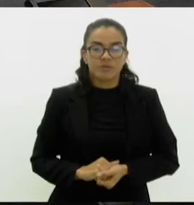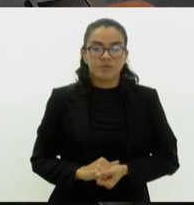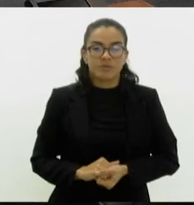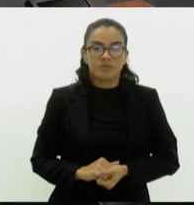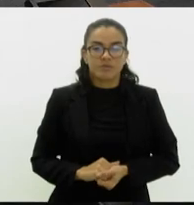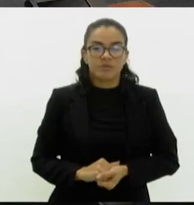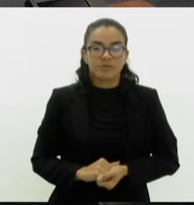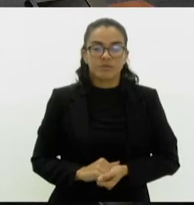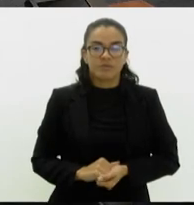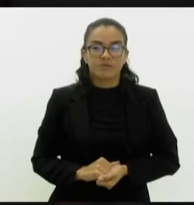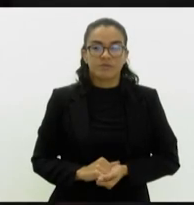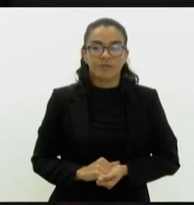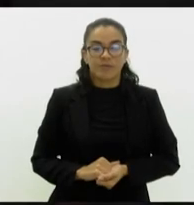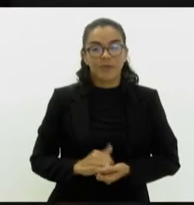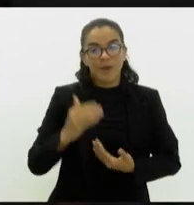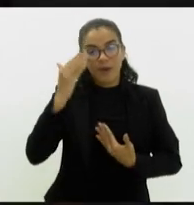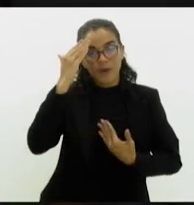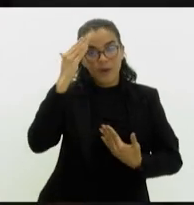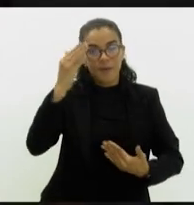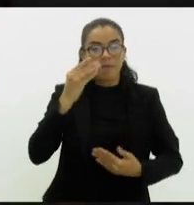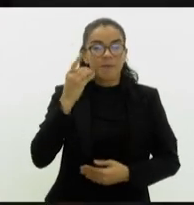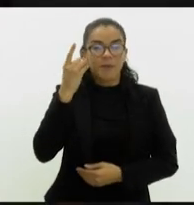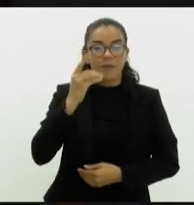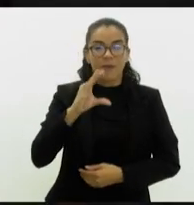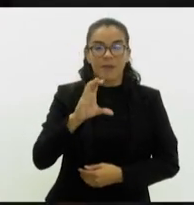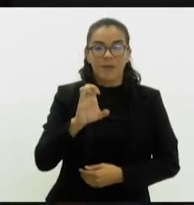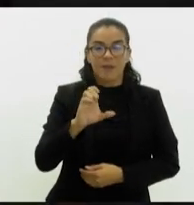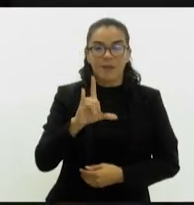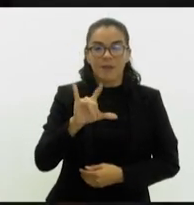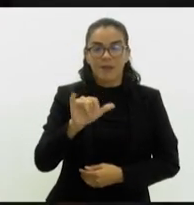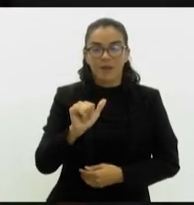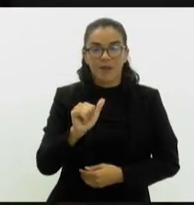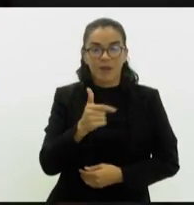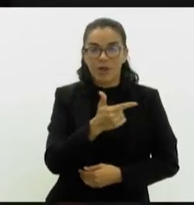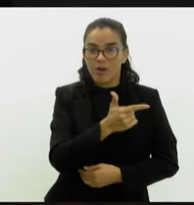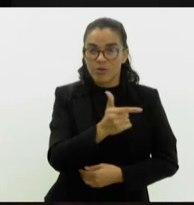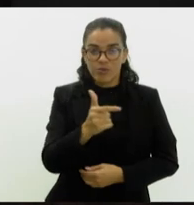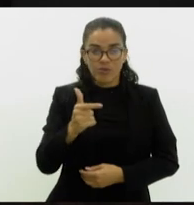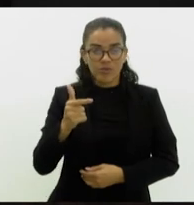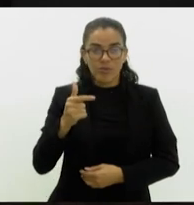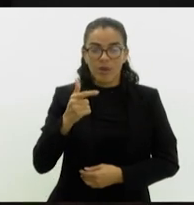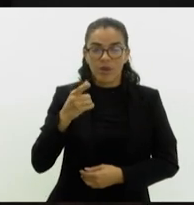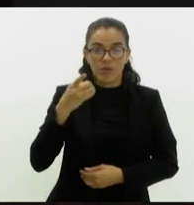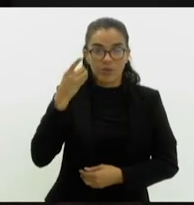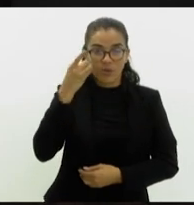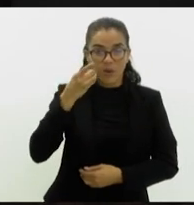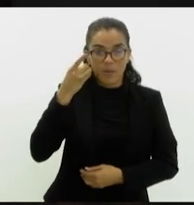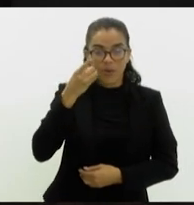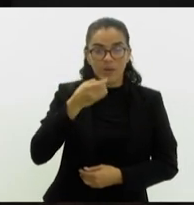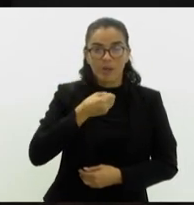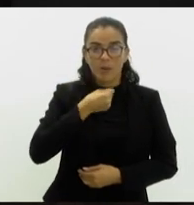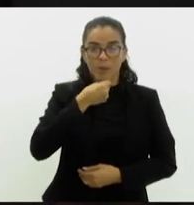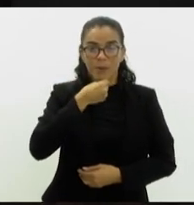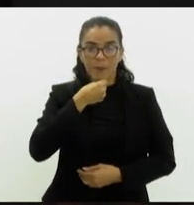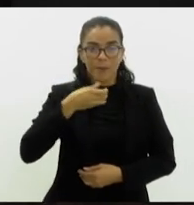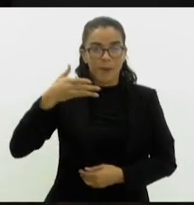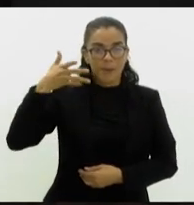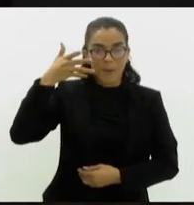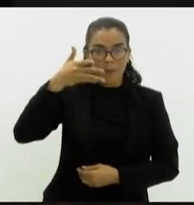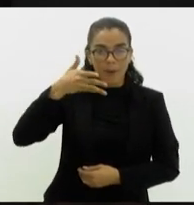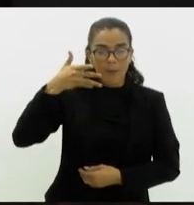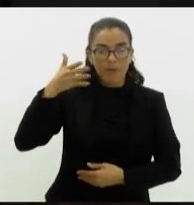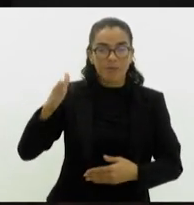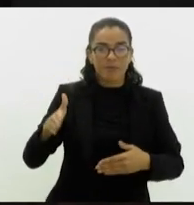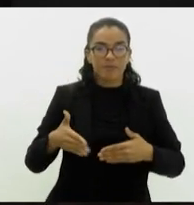todas Muito obrigado deputada Célia Jordão em não havendo mais oradores inscritos